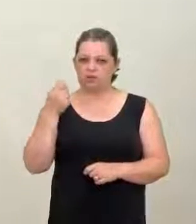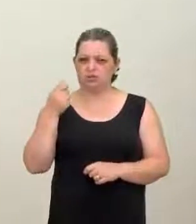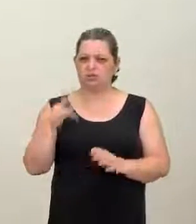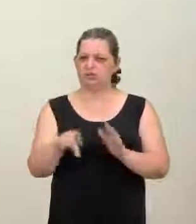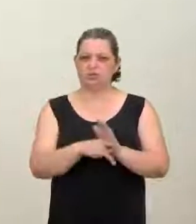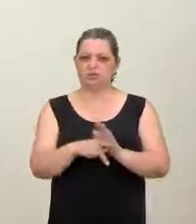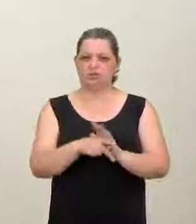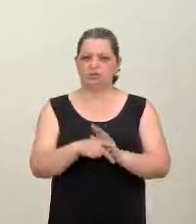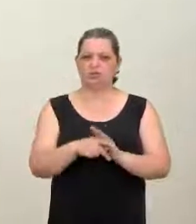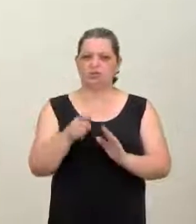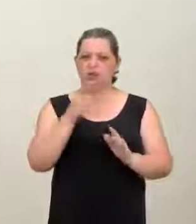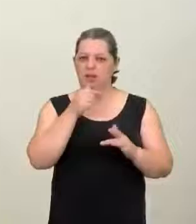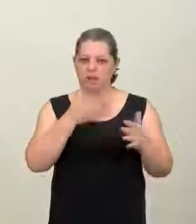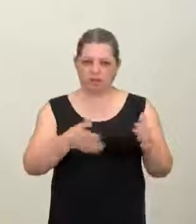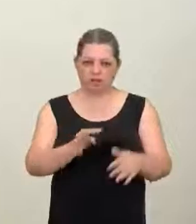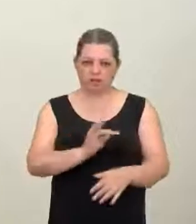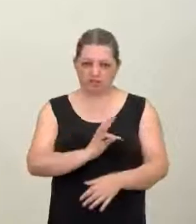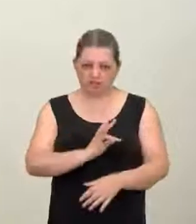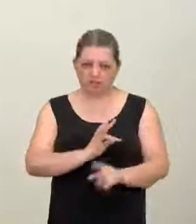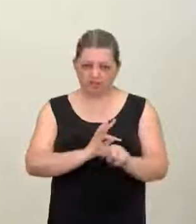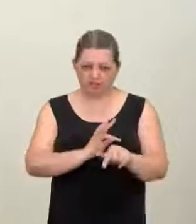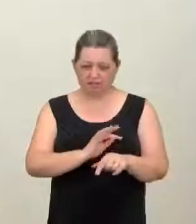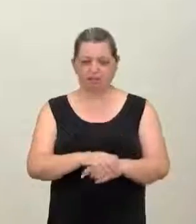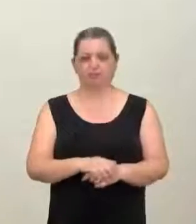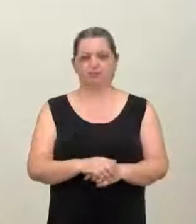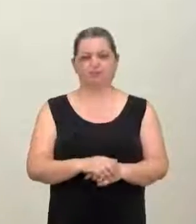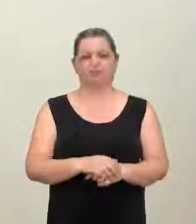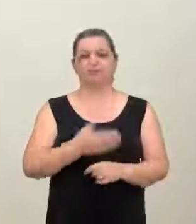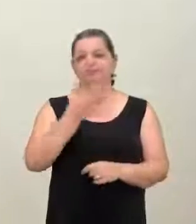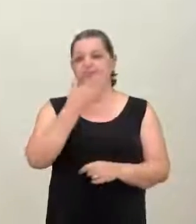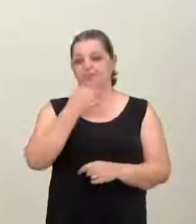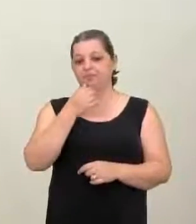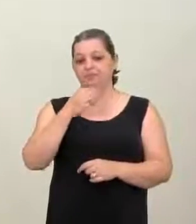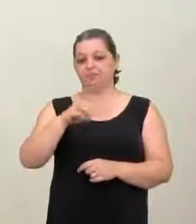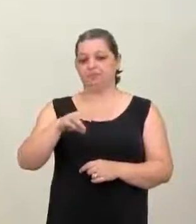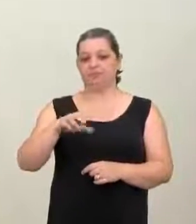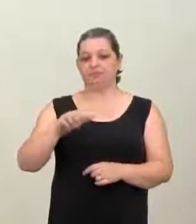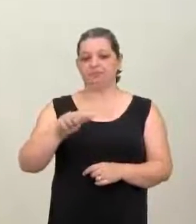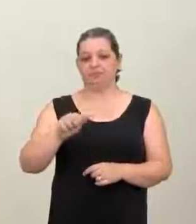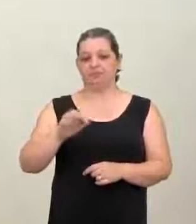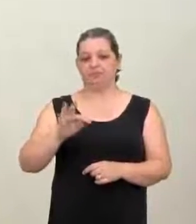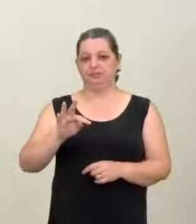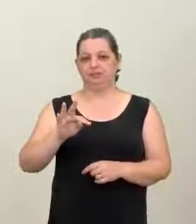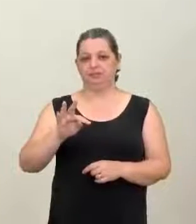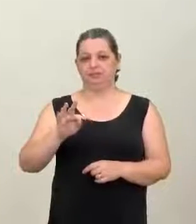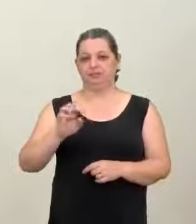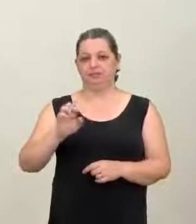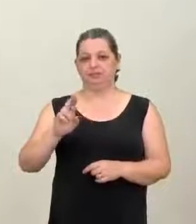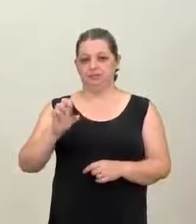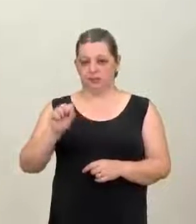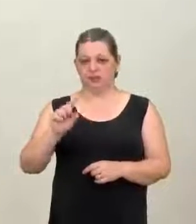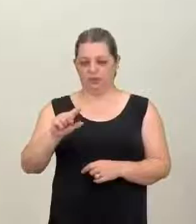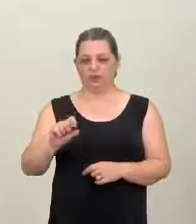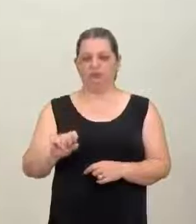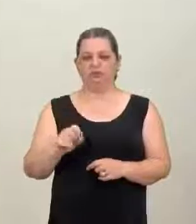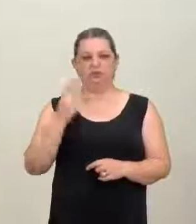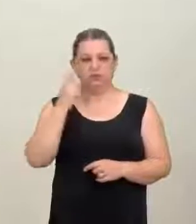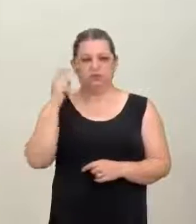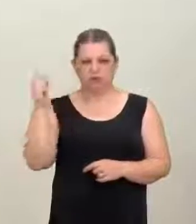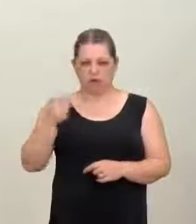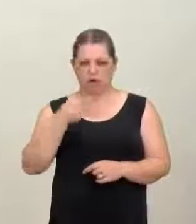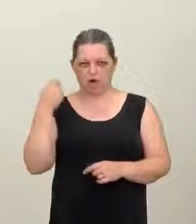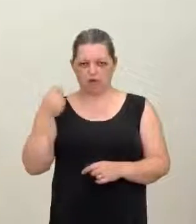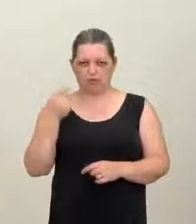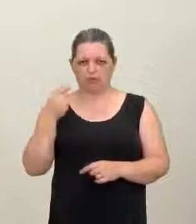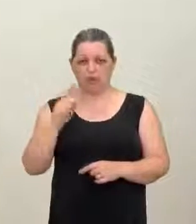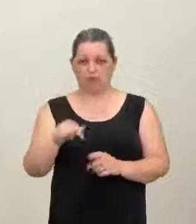pro Antônio lembrou. Pro Então, Antonilson lembrou. o Matheus, ele foi numa coisa que seria interessante, né? No Rio Grande do Sul. Aham. Mas imagina, foi no